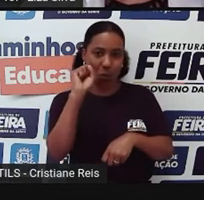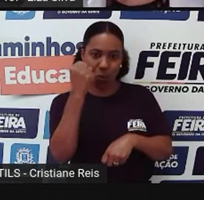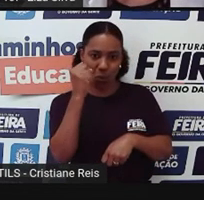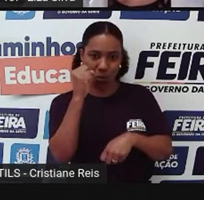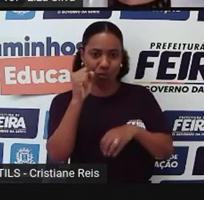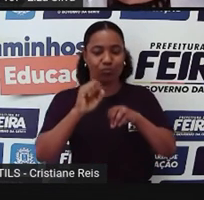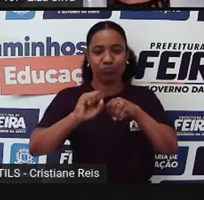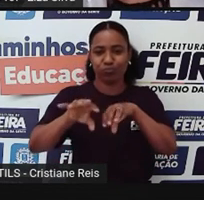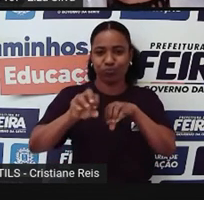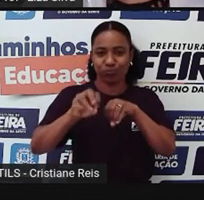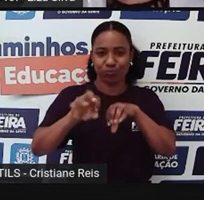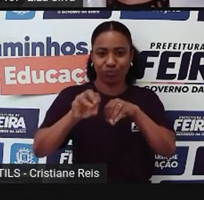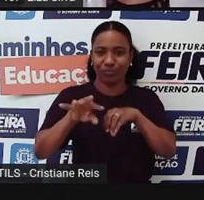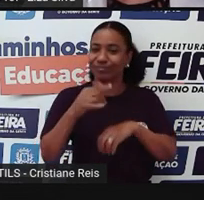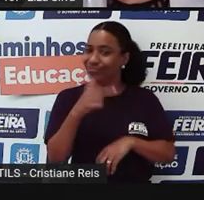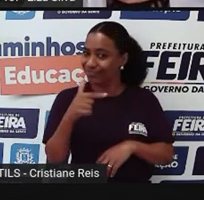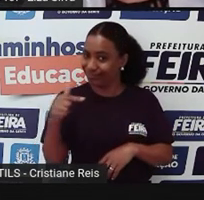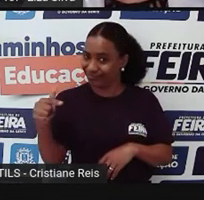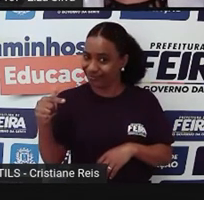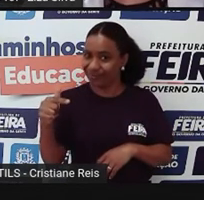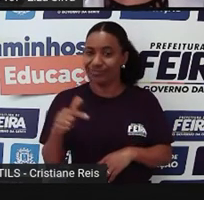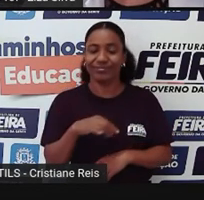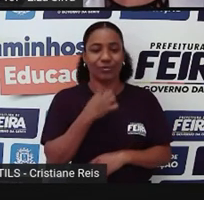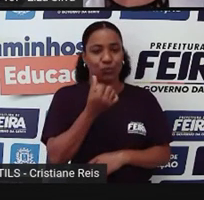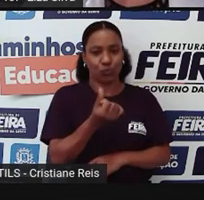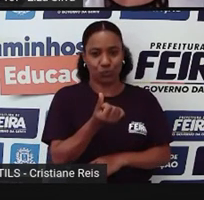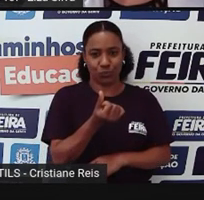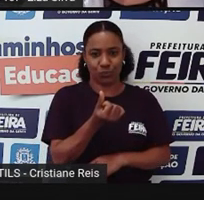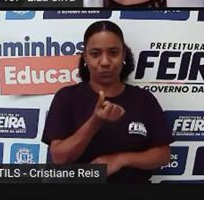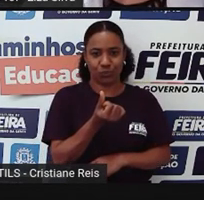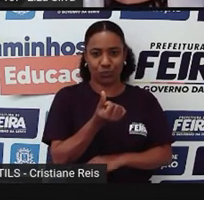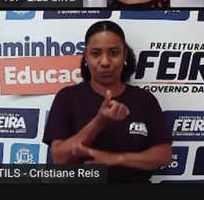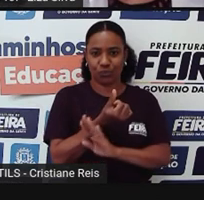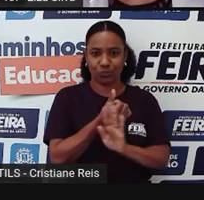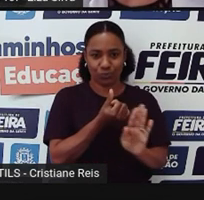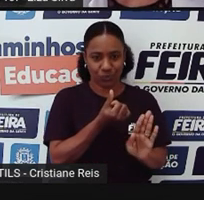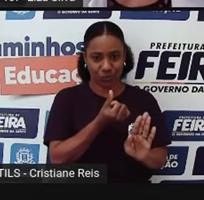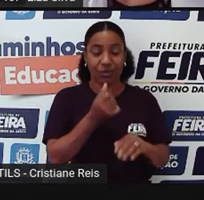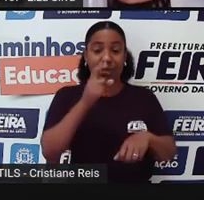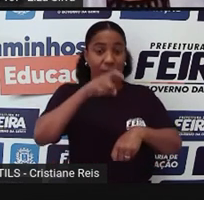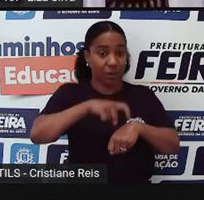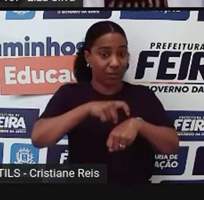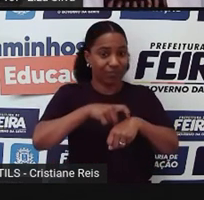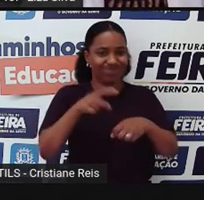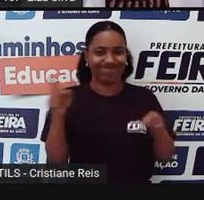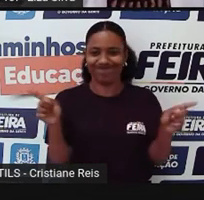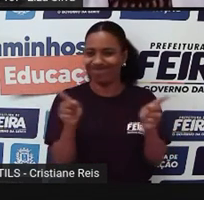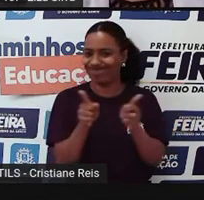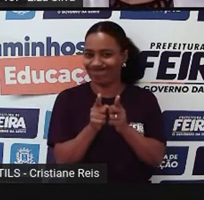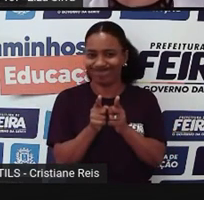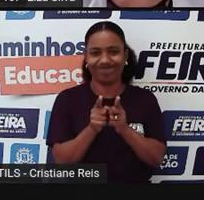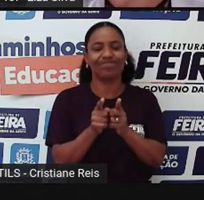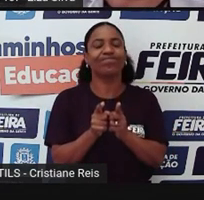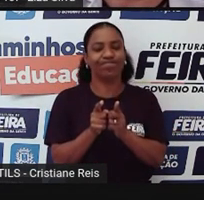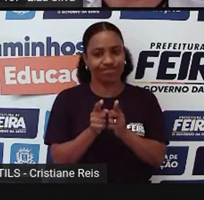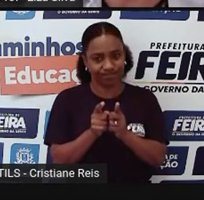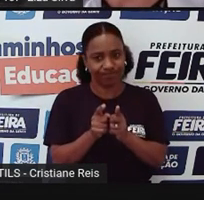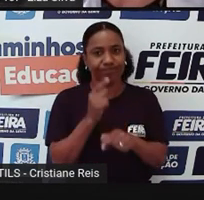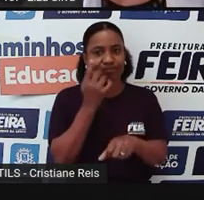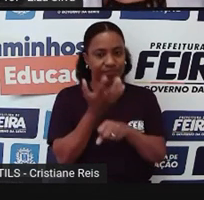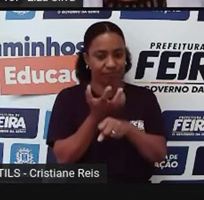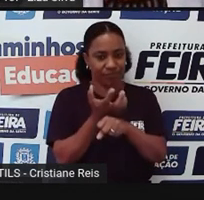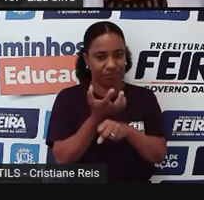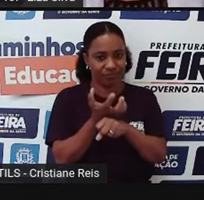né este ano nos teremos seis aulas né porque o tempo será reduzido EA distribuição das disciplinas